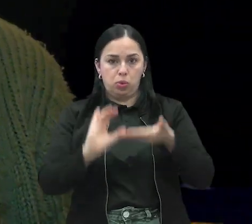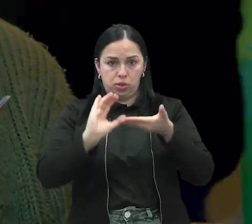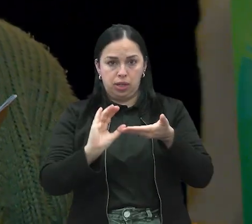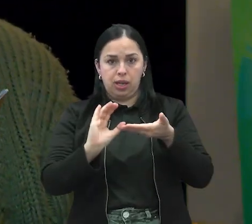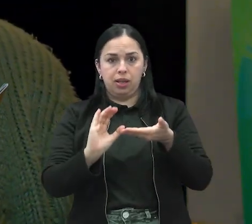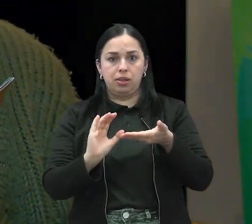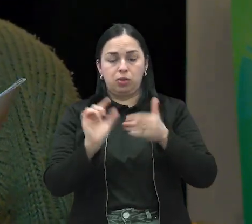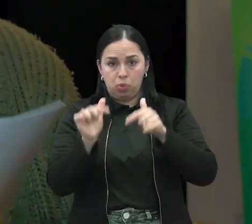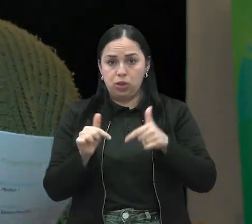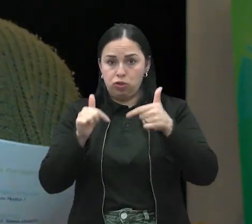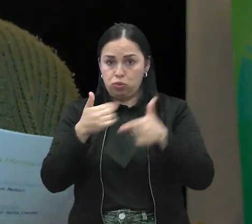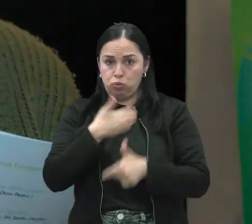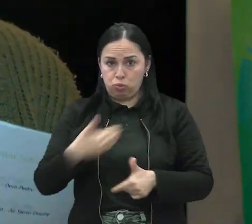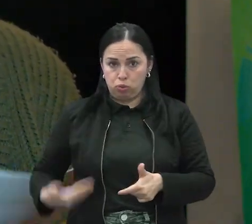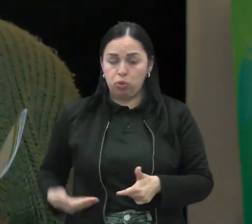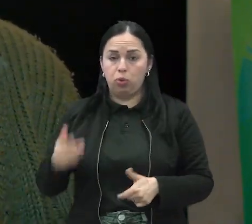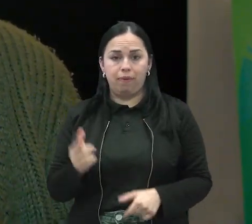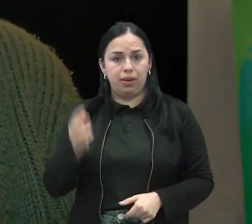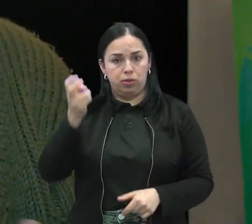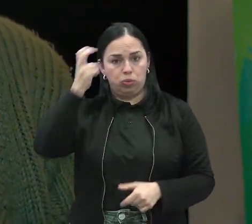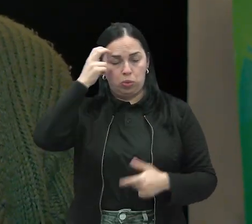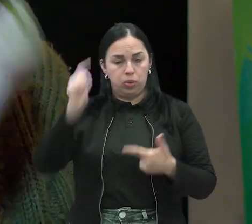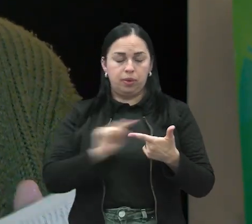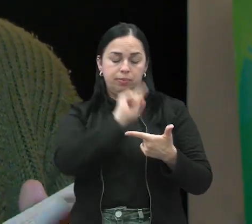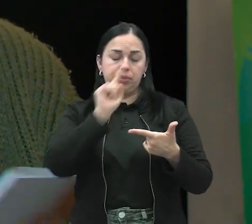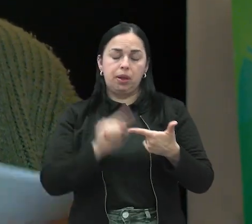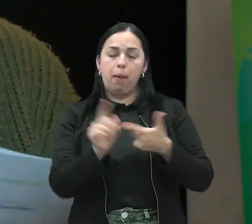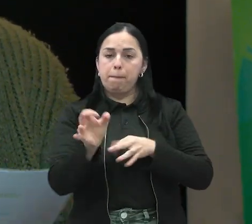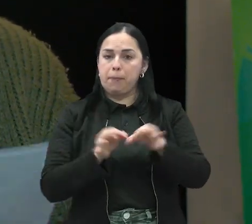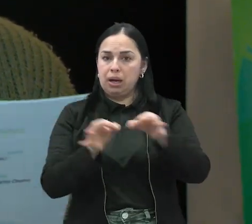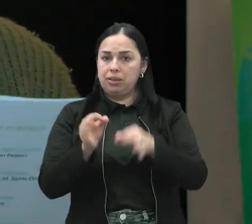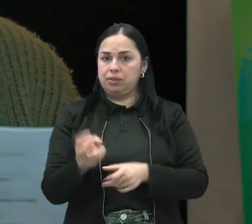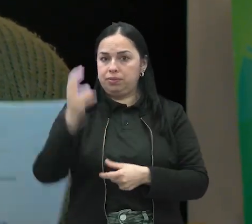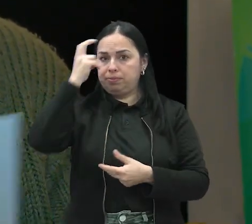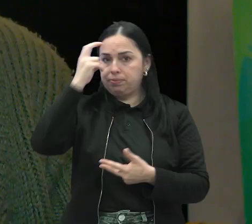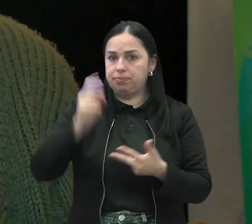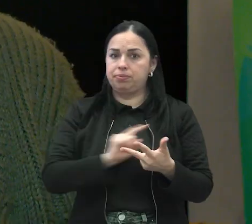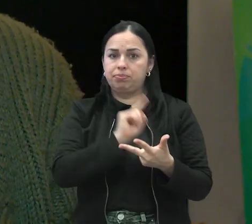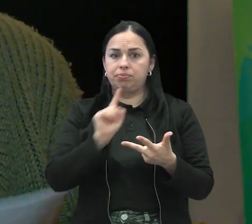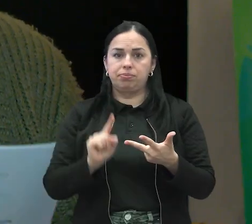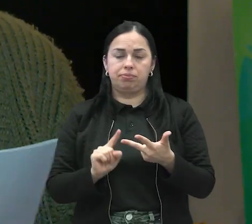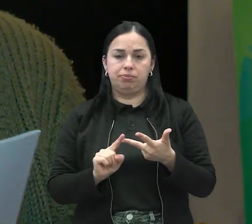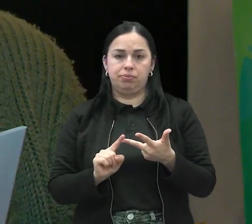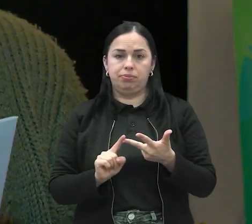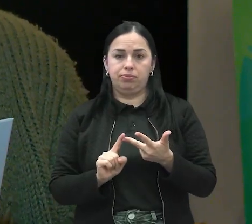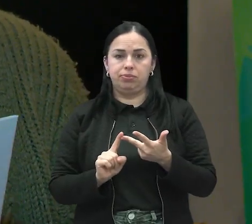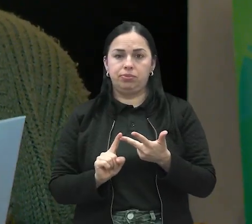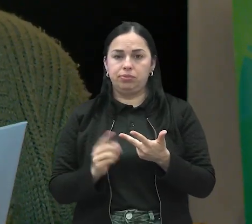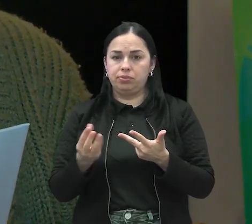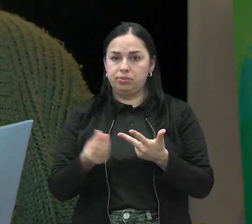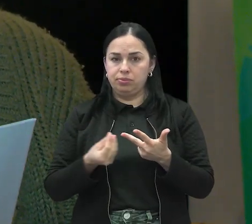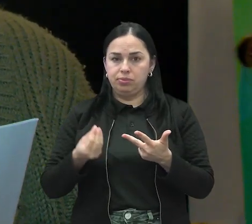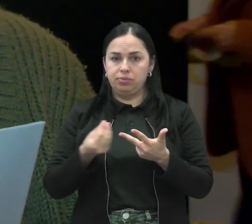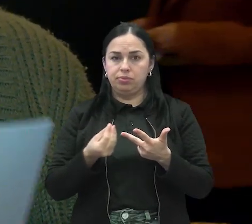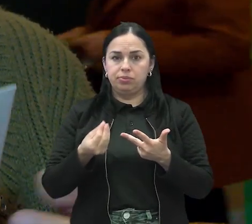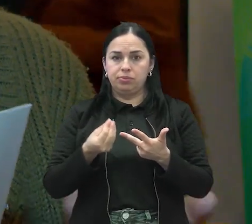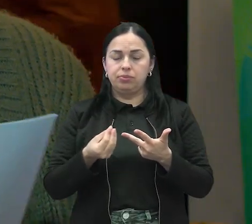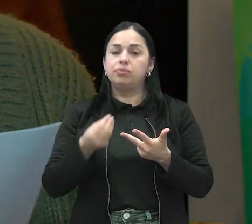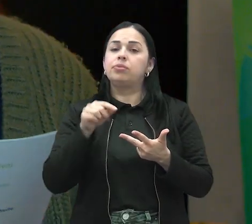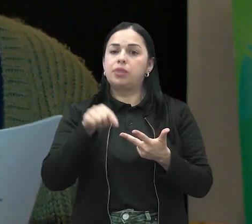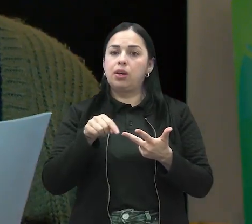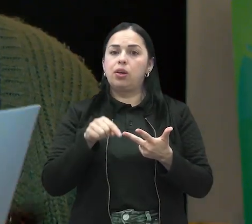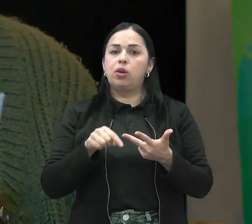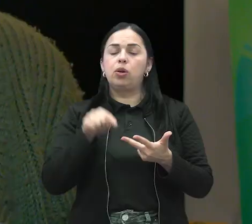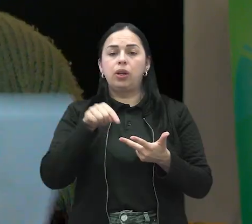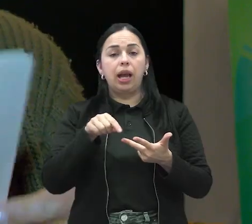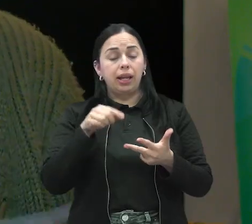Conselho Municipal de Políticas Culturais, o Plano Municipal de Cultura e o Fundo